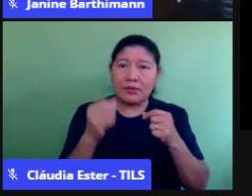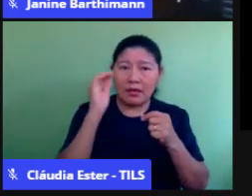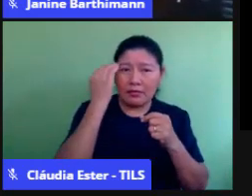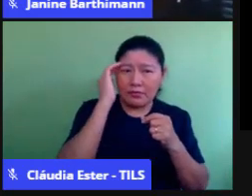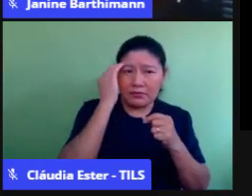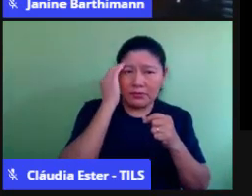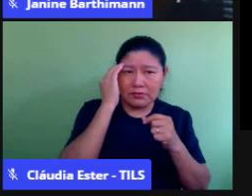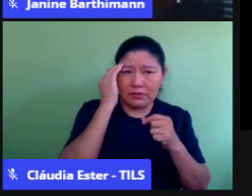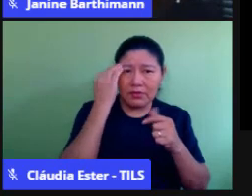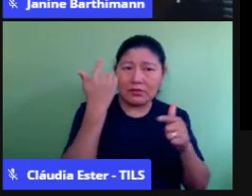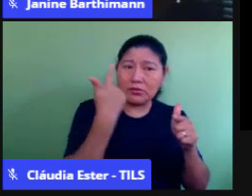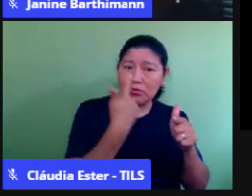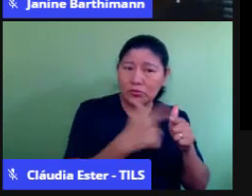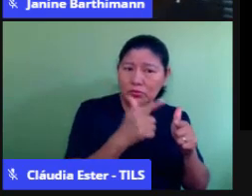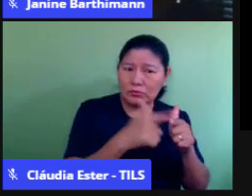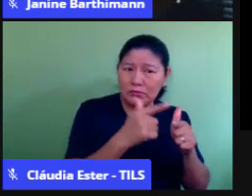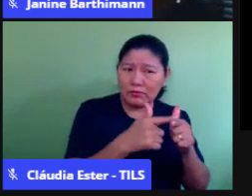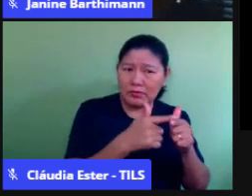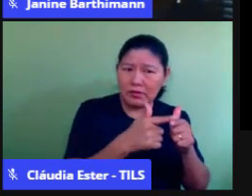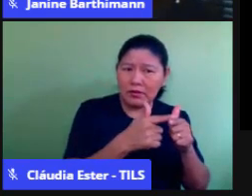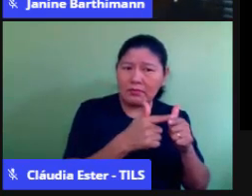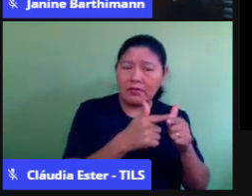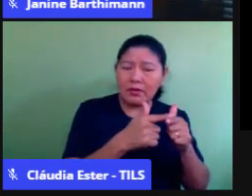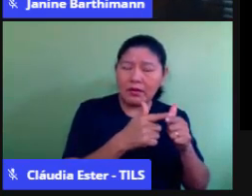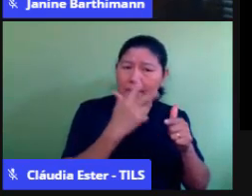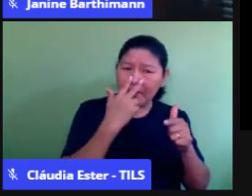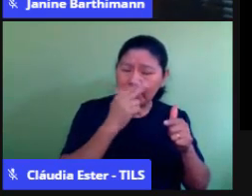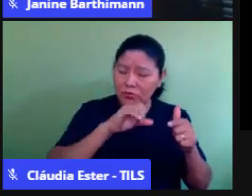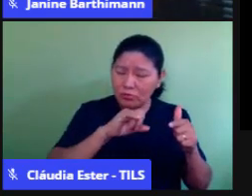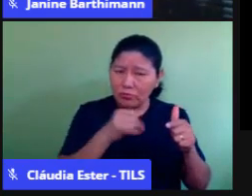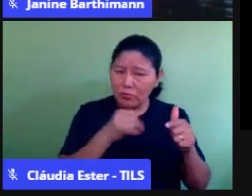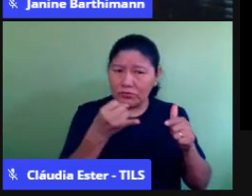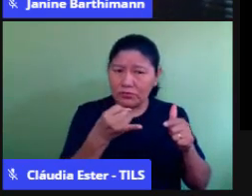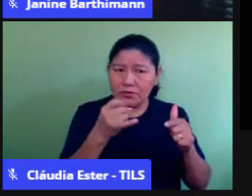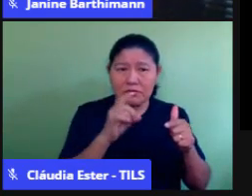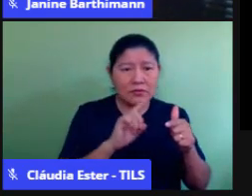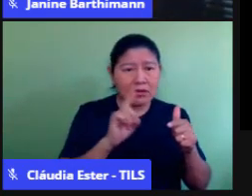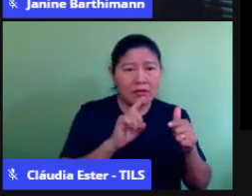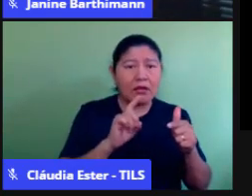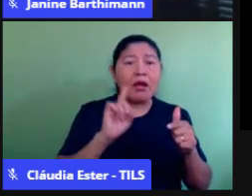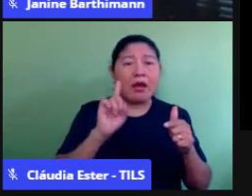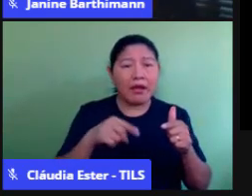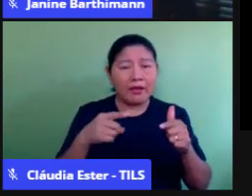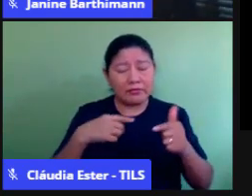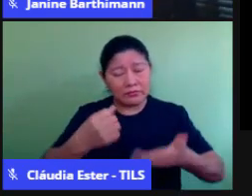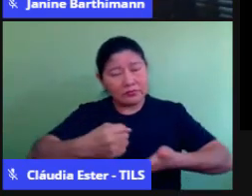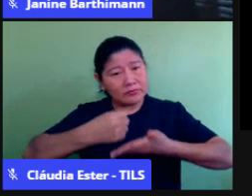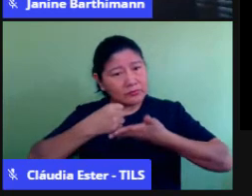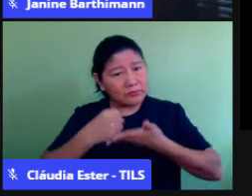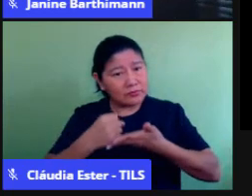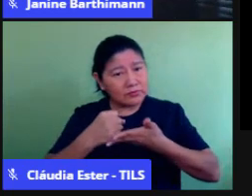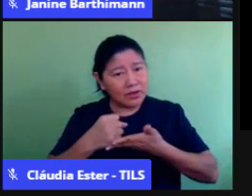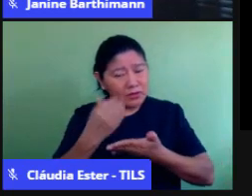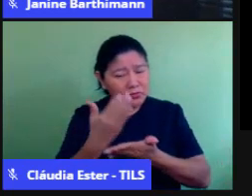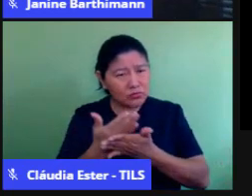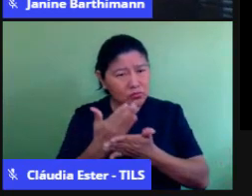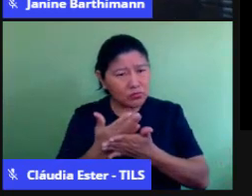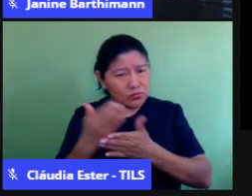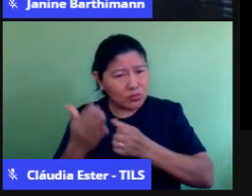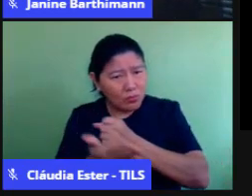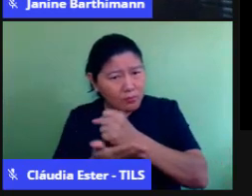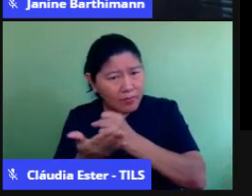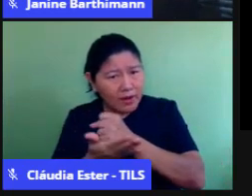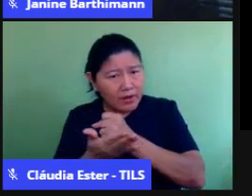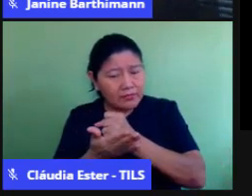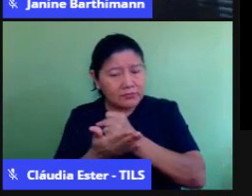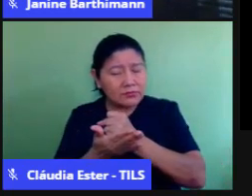como oportunidade, né, ela nos fundamenta para uma prática pedagógica sólida,